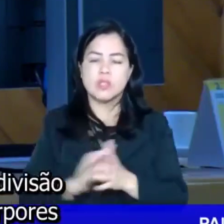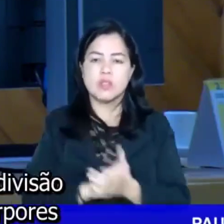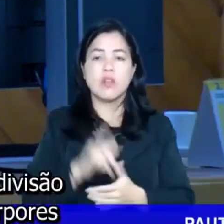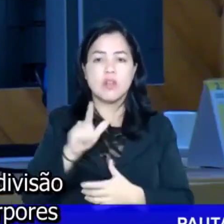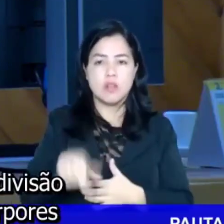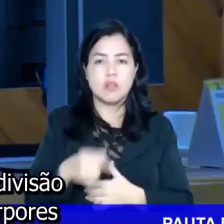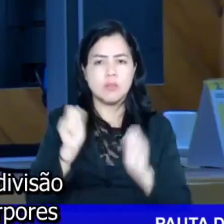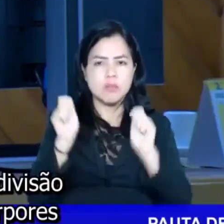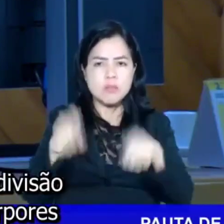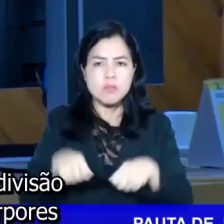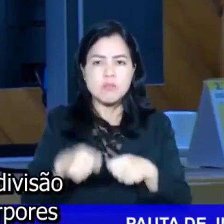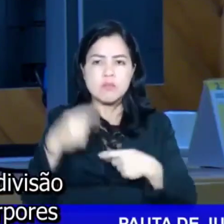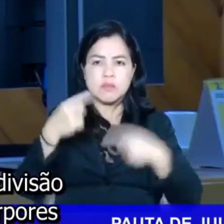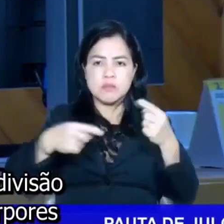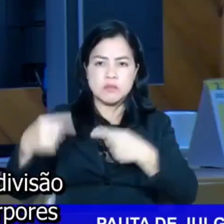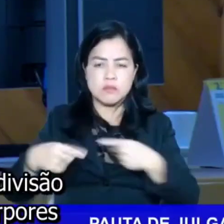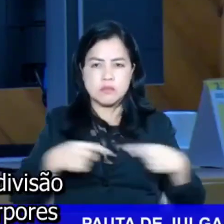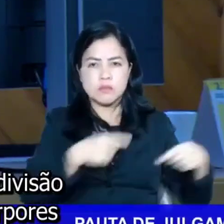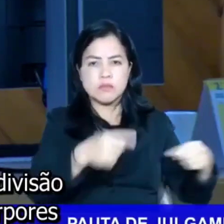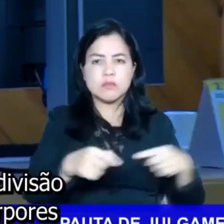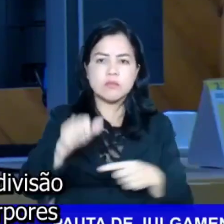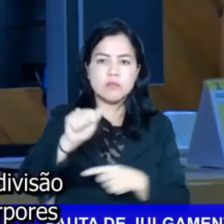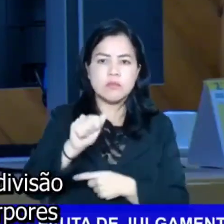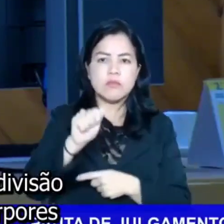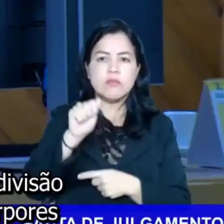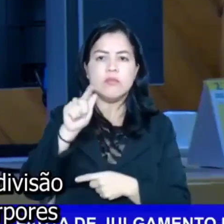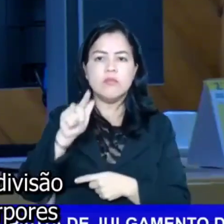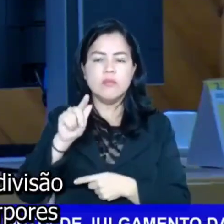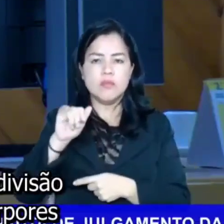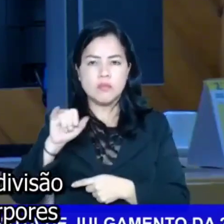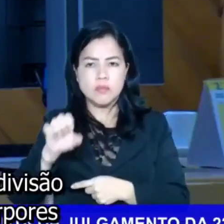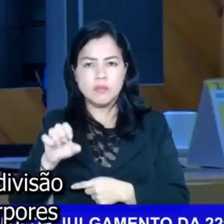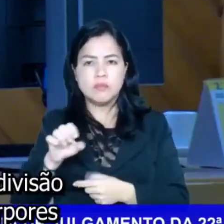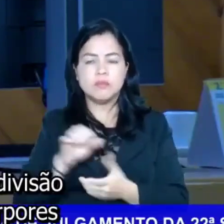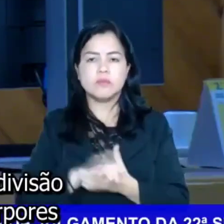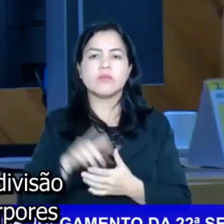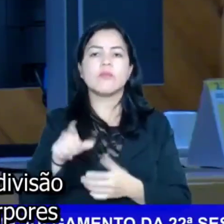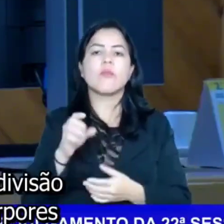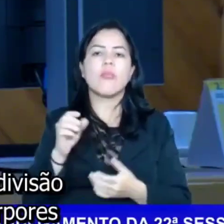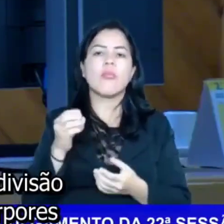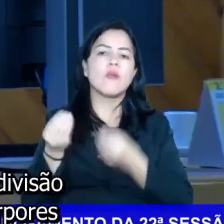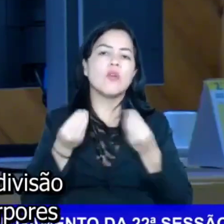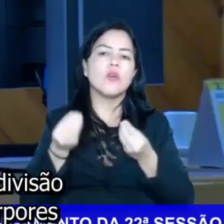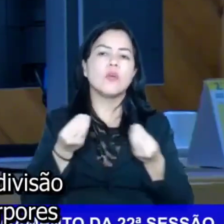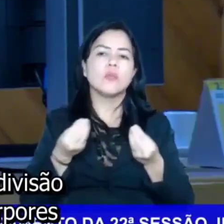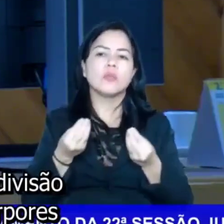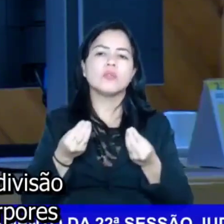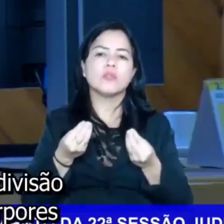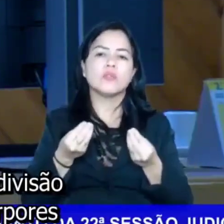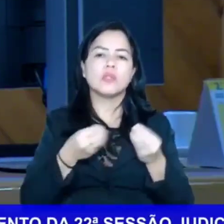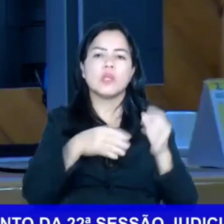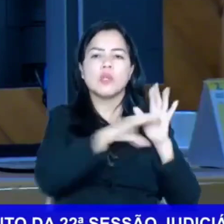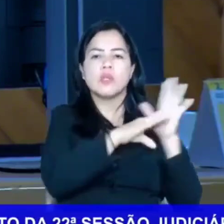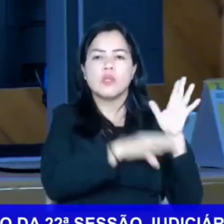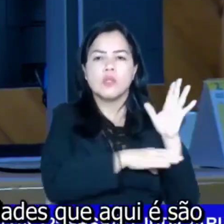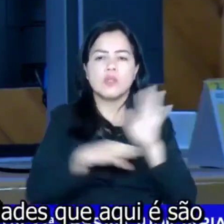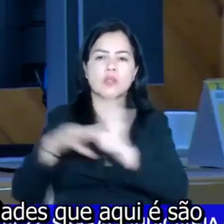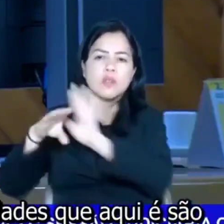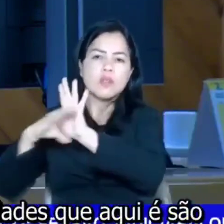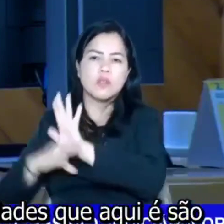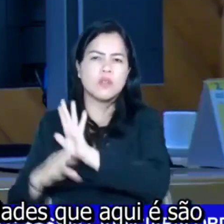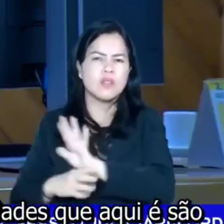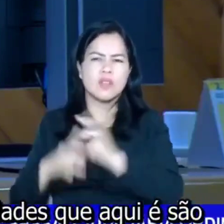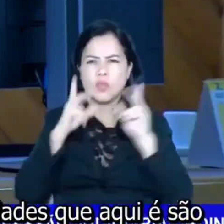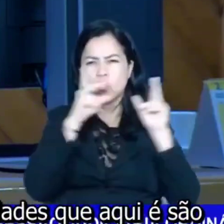é possível discutir nessa AIGE a questão da divisão, que é uma matéria inicialmente interna à corporis? Então, essa